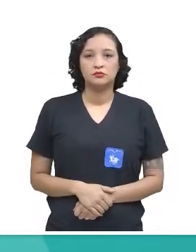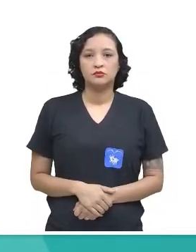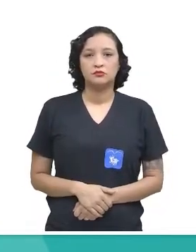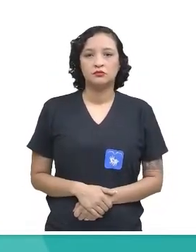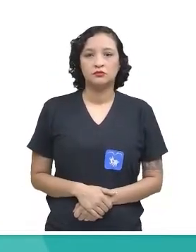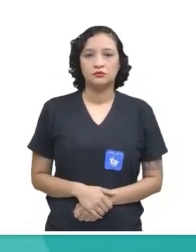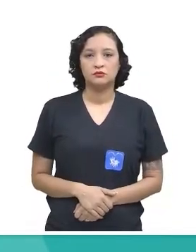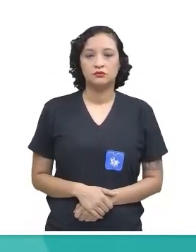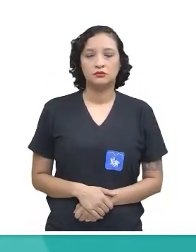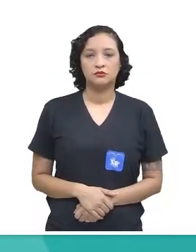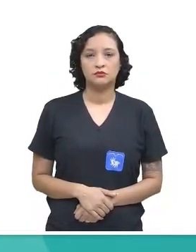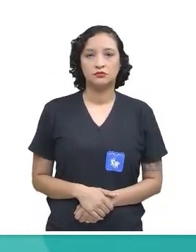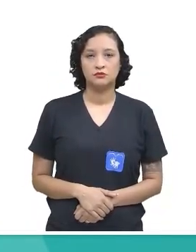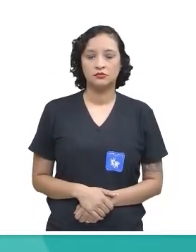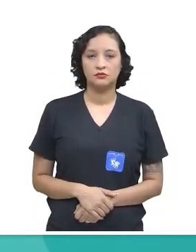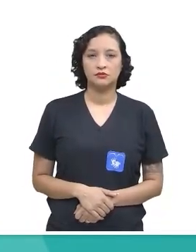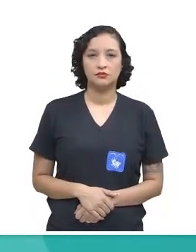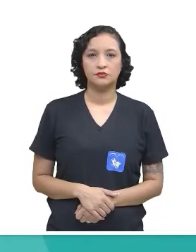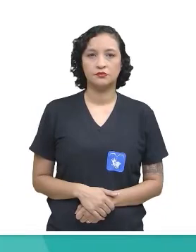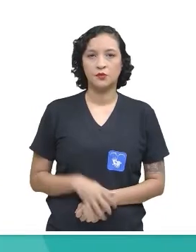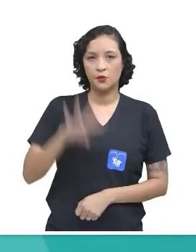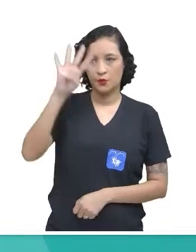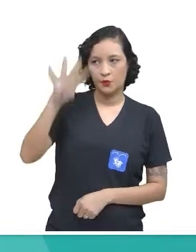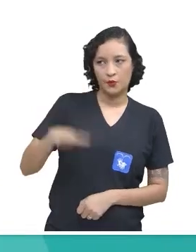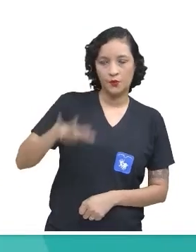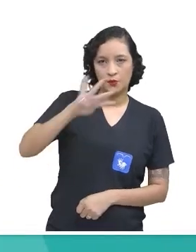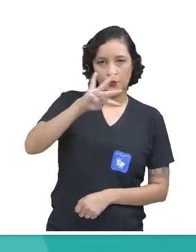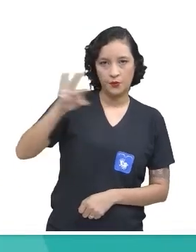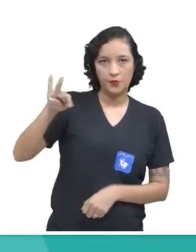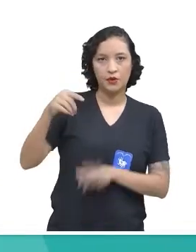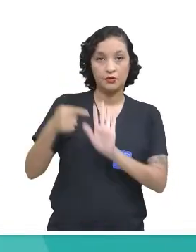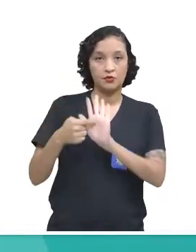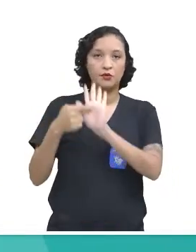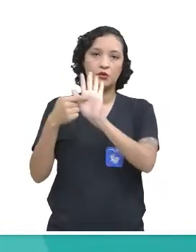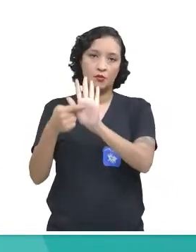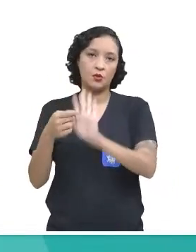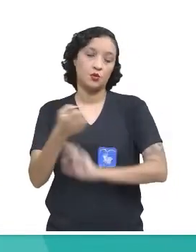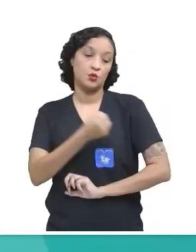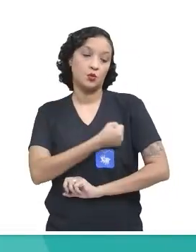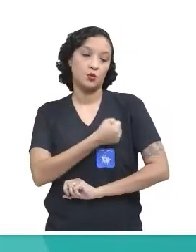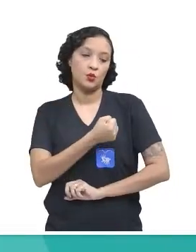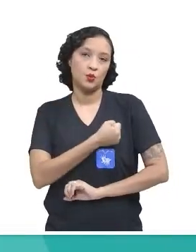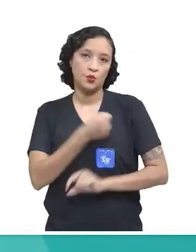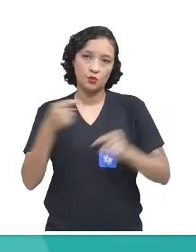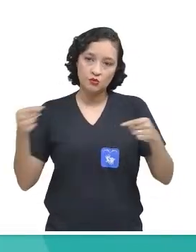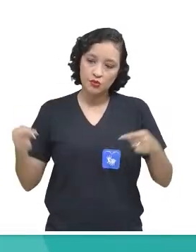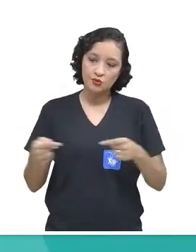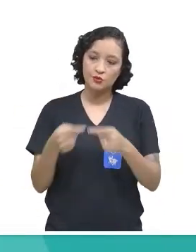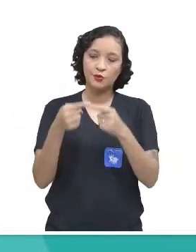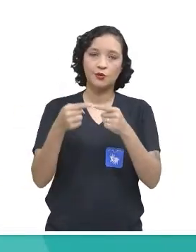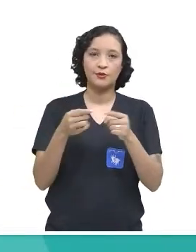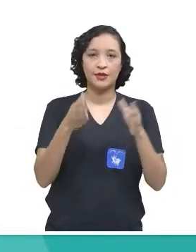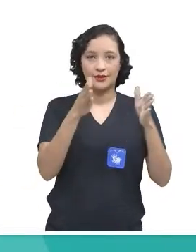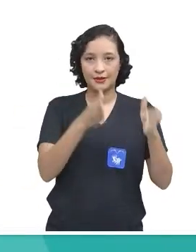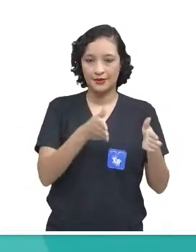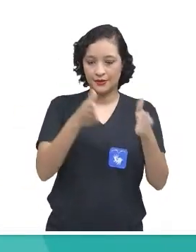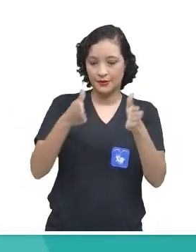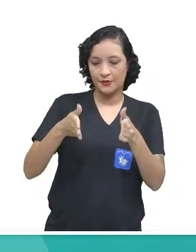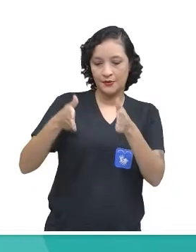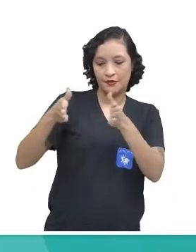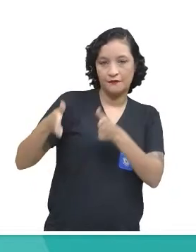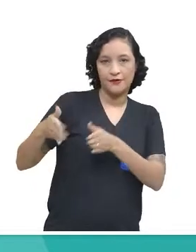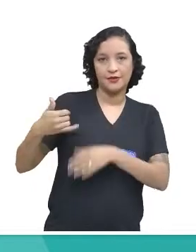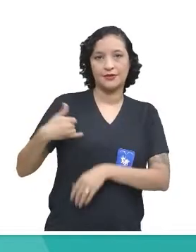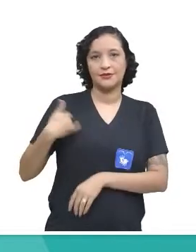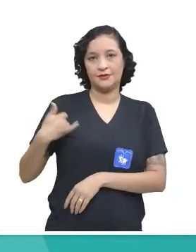vamos ver um quadro, né, que mostra esse valor da frequência correspondente à frequência cardíaca para cada